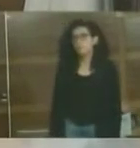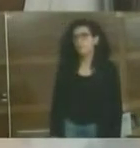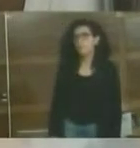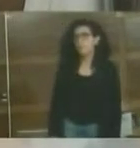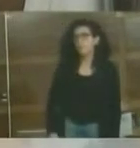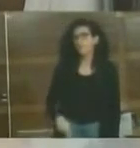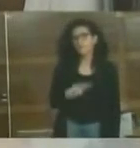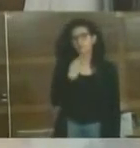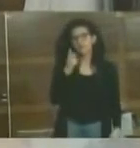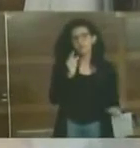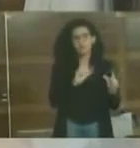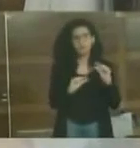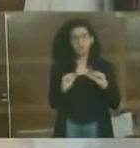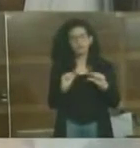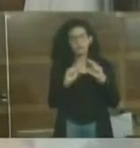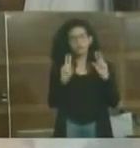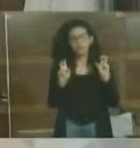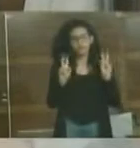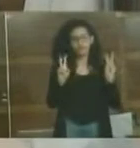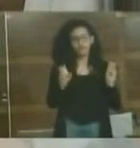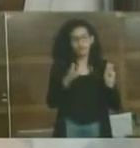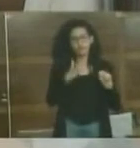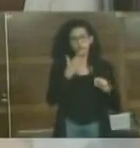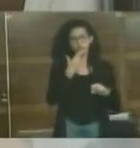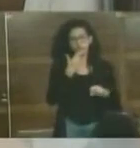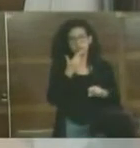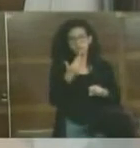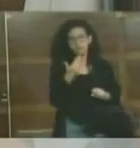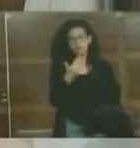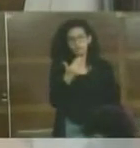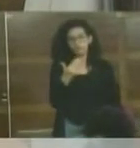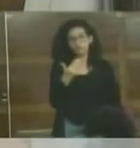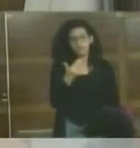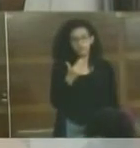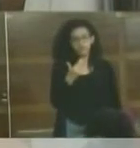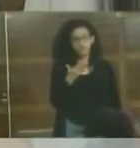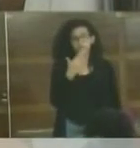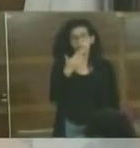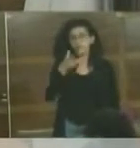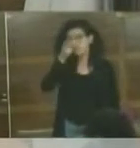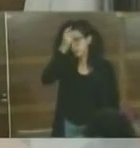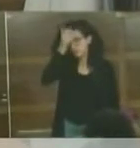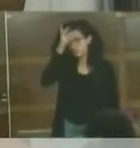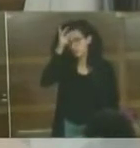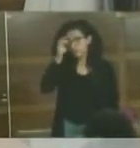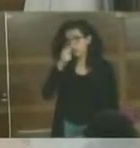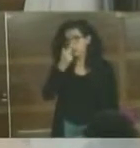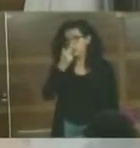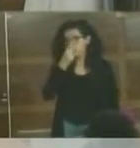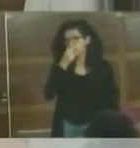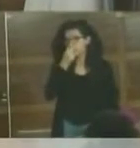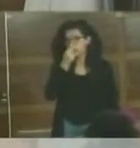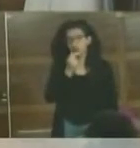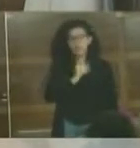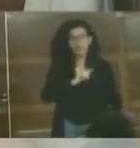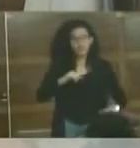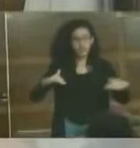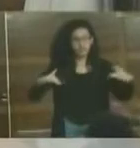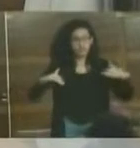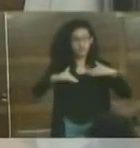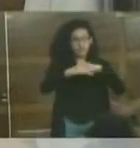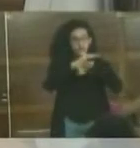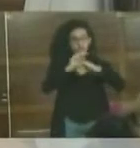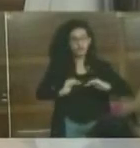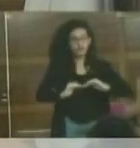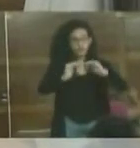Falar aqui sobre a minha indicação, indico ao prefeito municipal a faixa elevada de pedestre